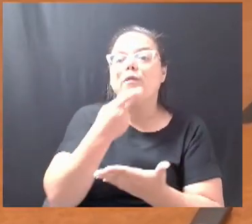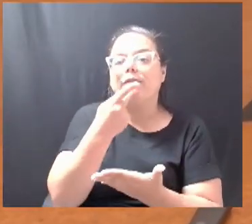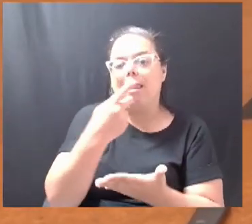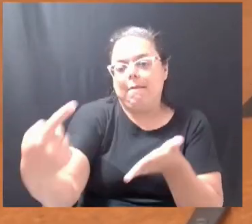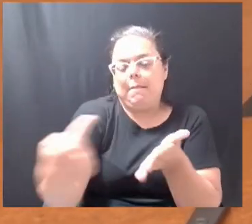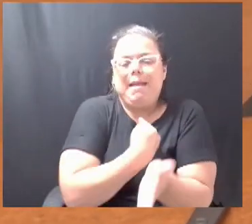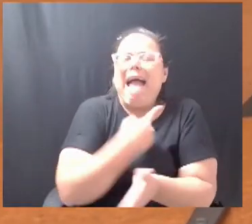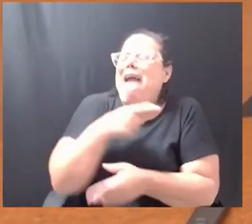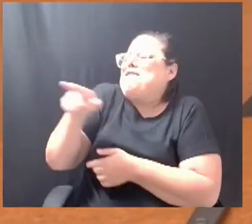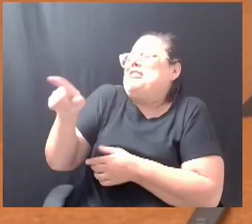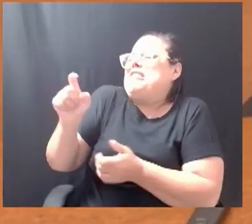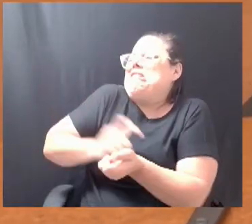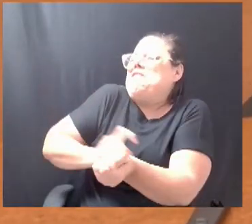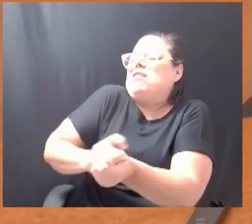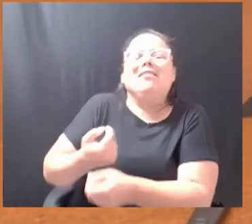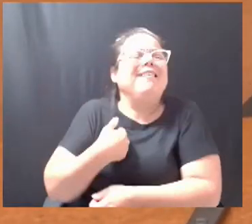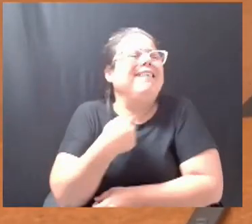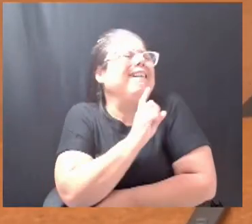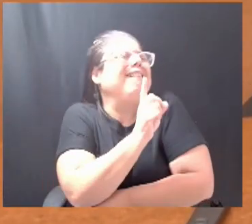estou nervosa, né?